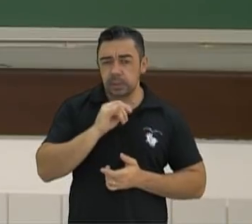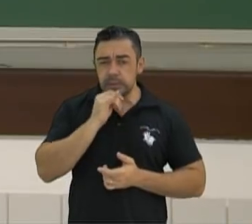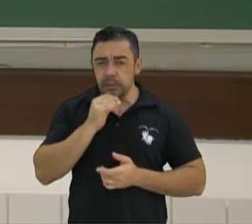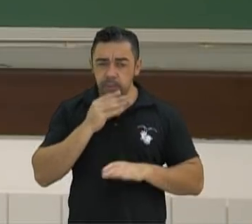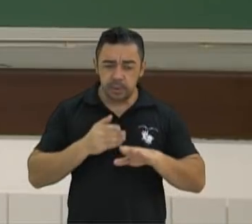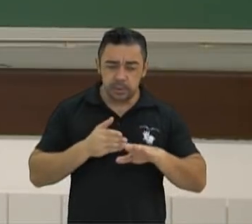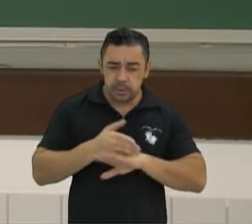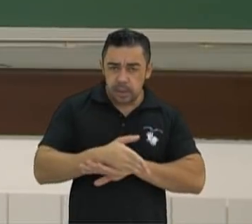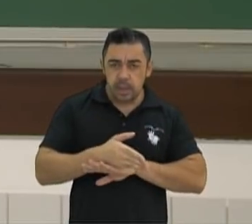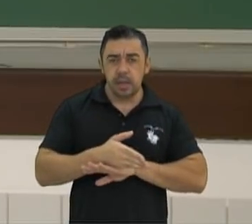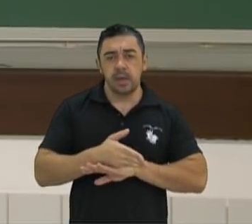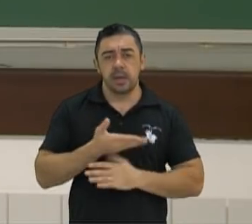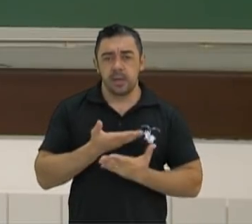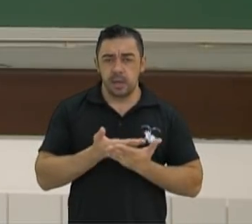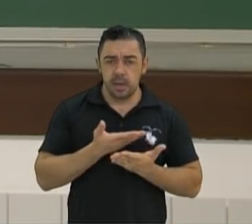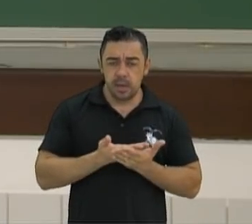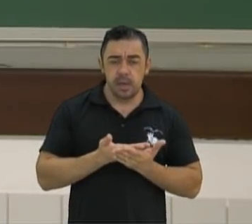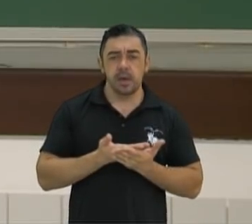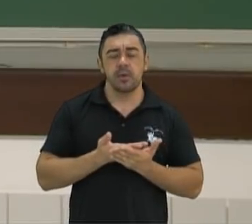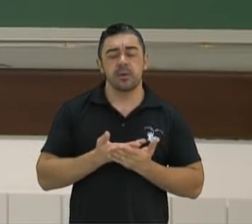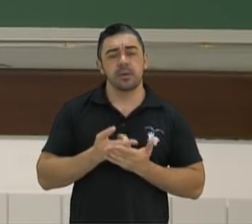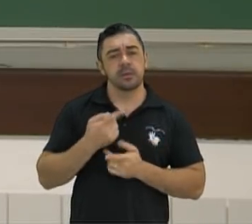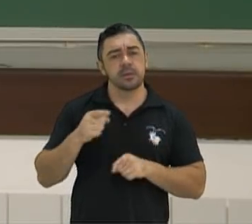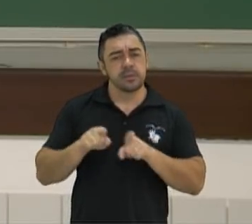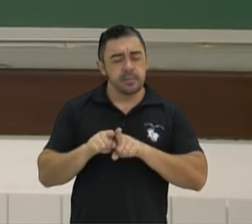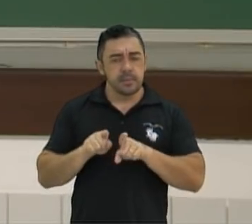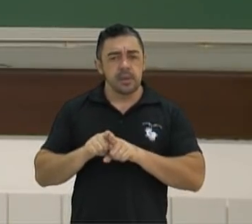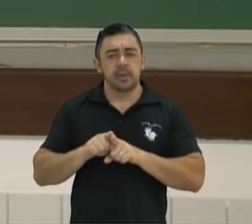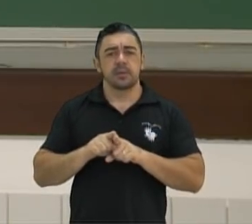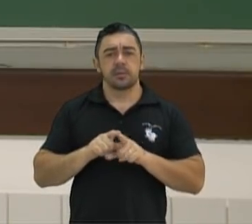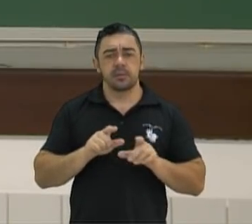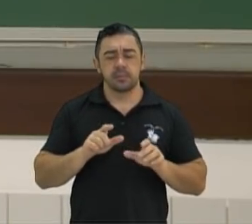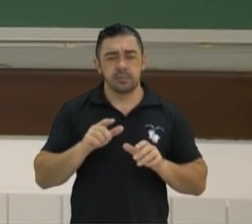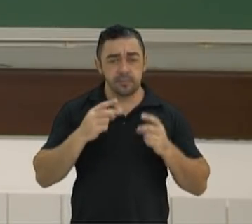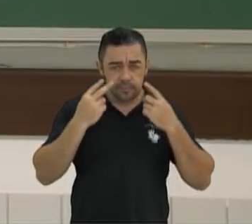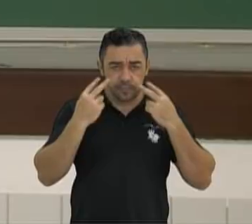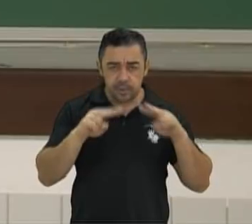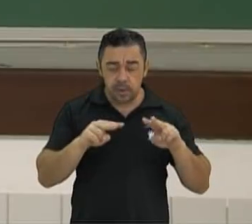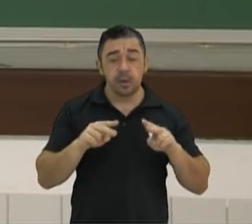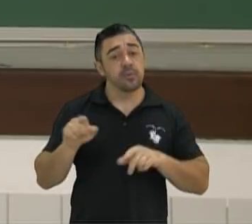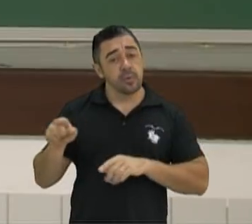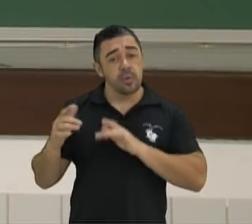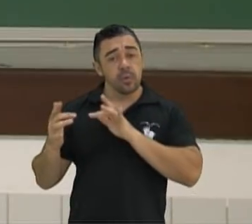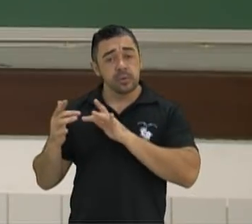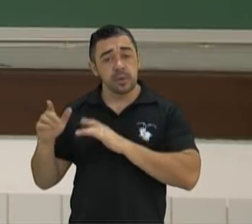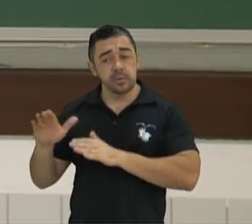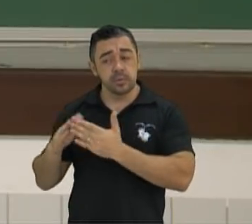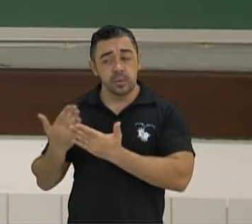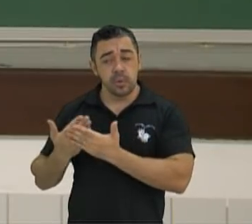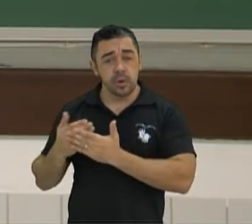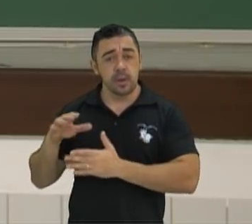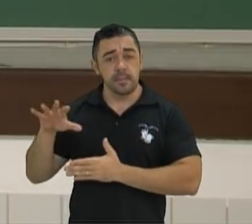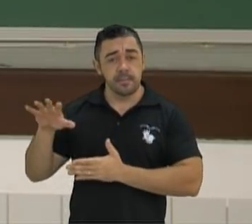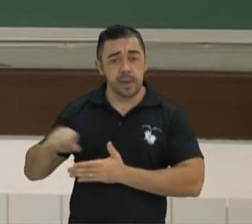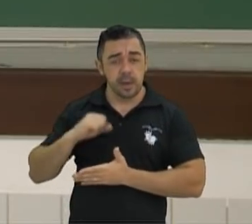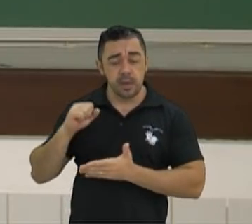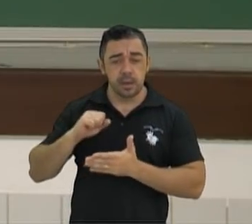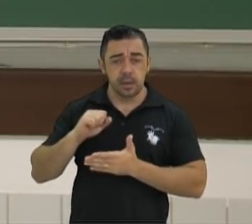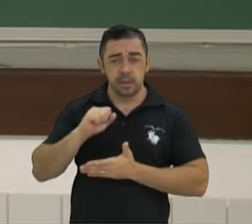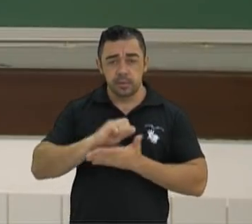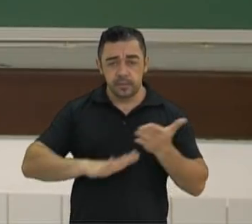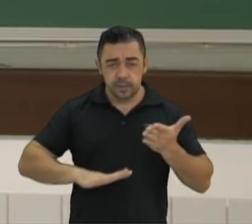em acessar as aulas, em assistir às aulas, entre também em contato com a escola para que você pegue